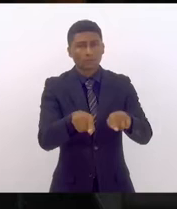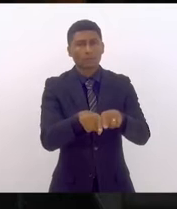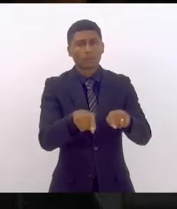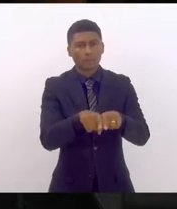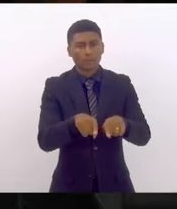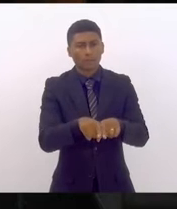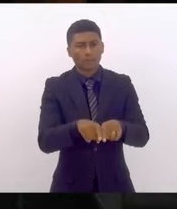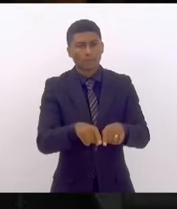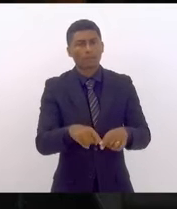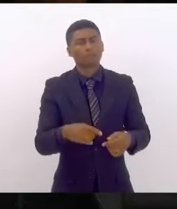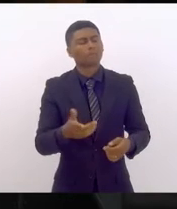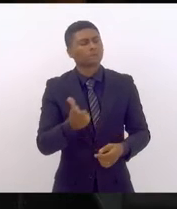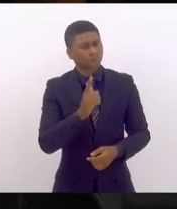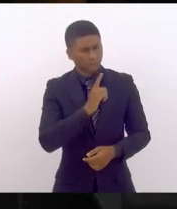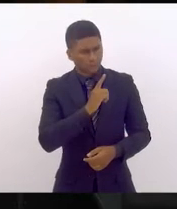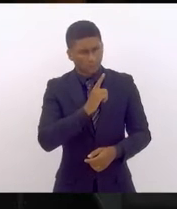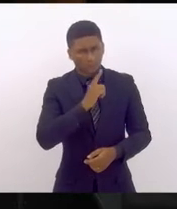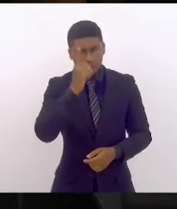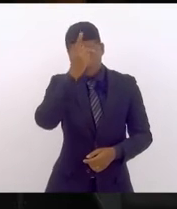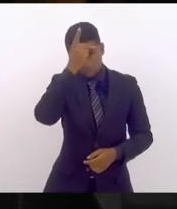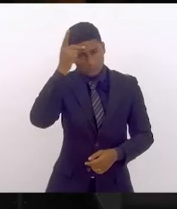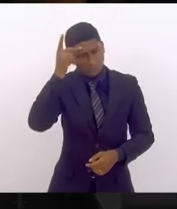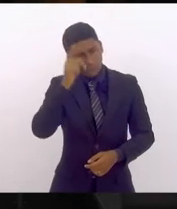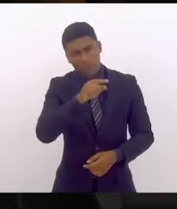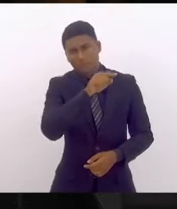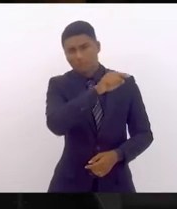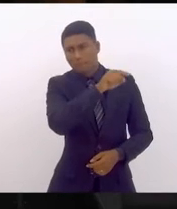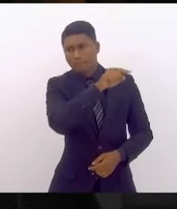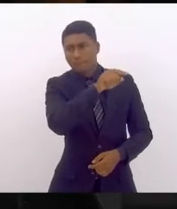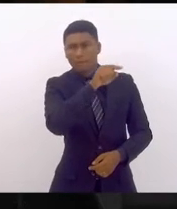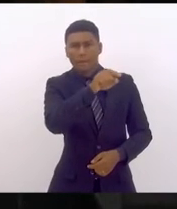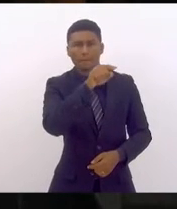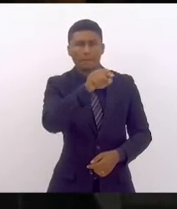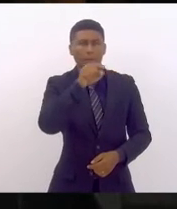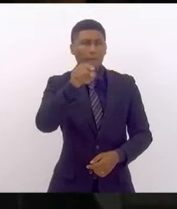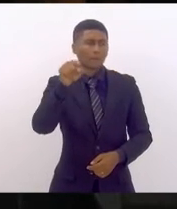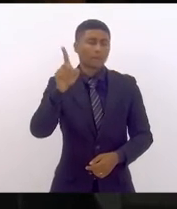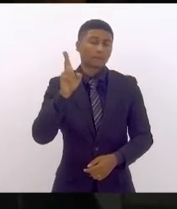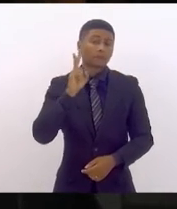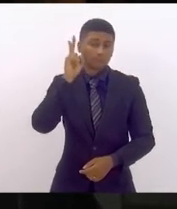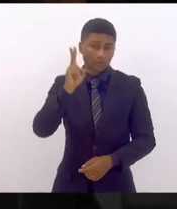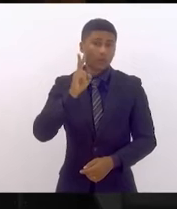uma série de pessoas inclusive vereadores